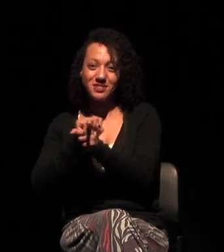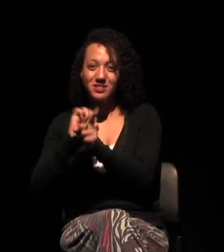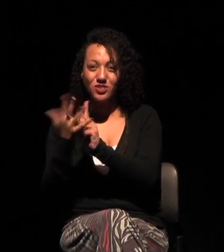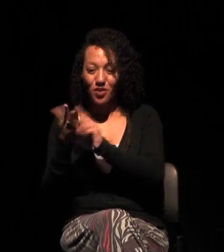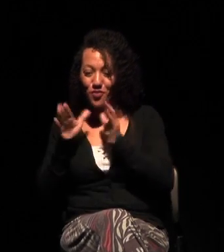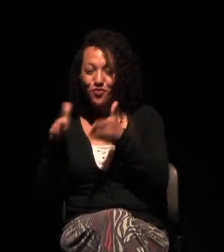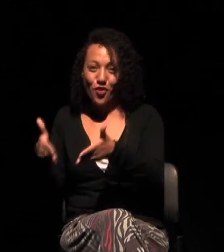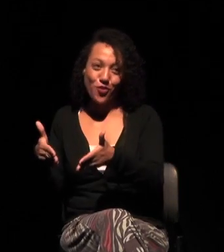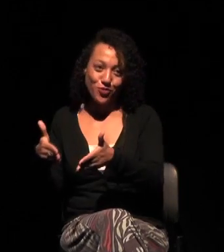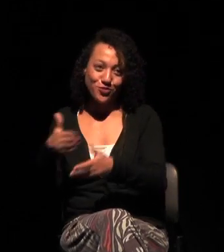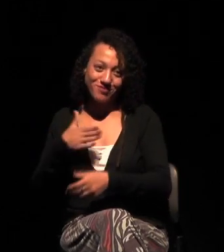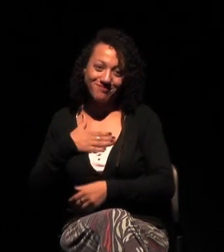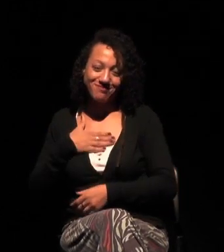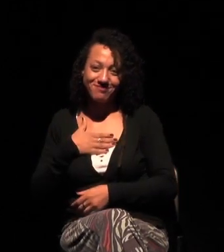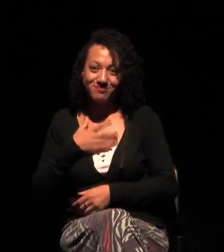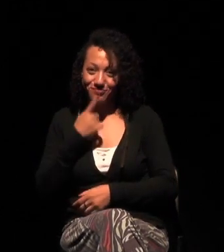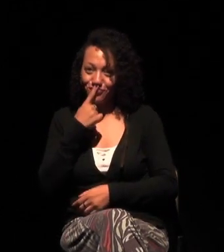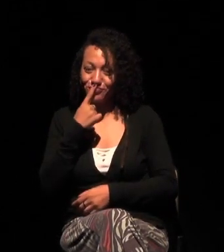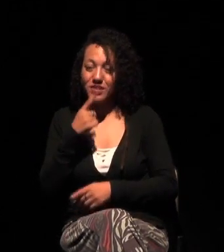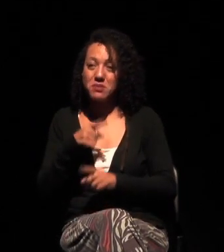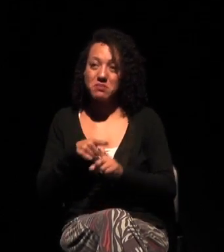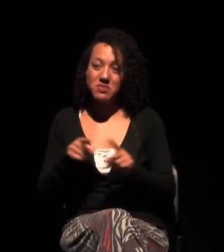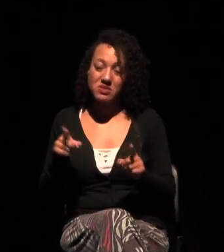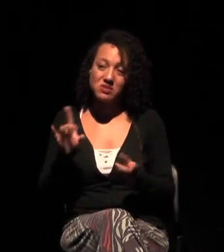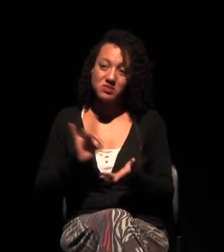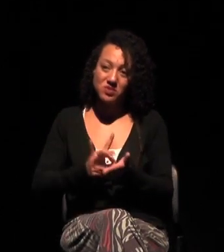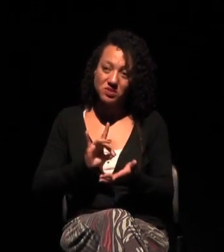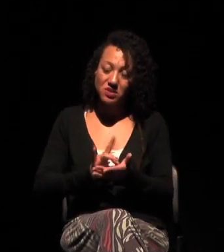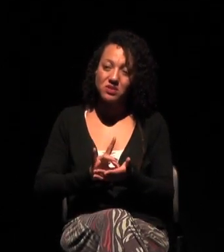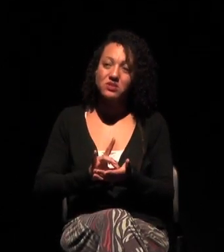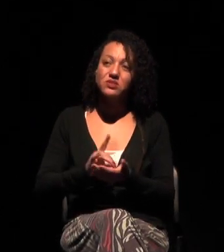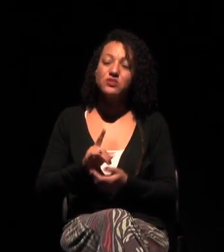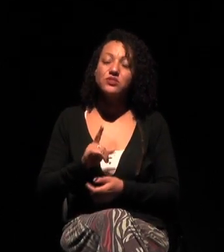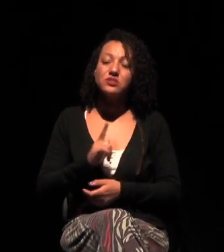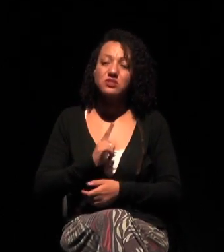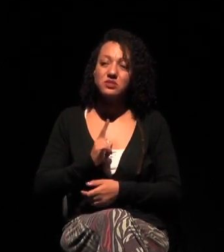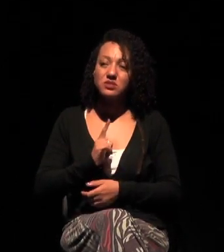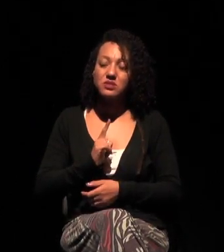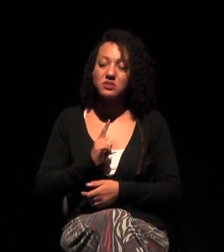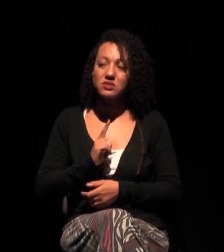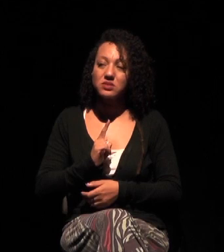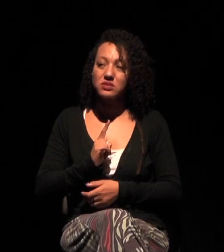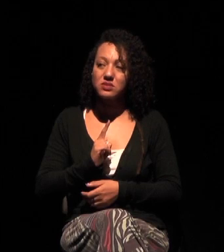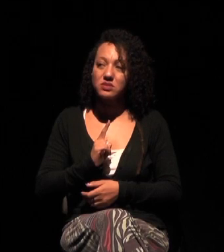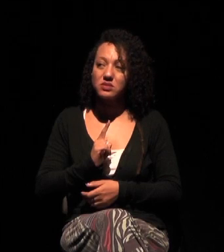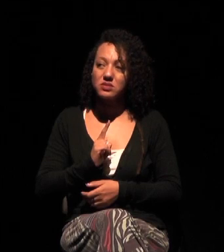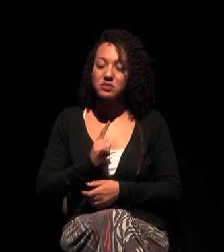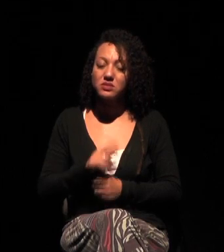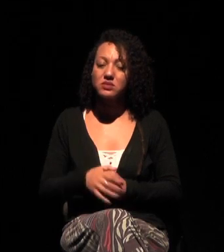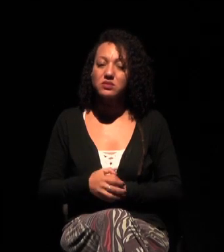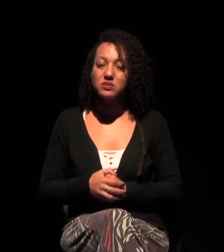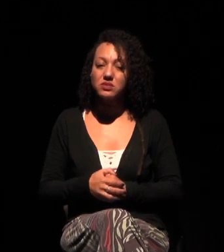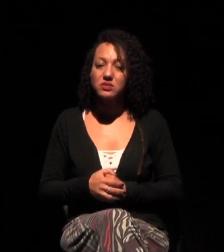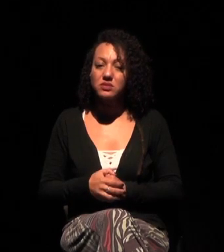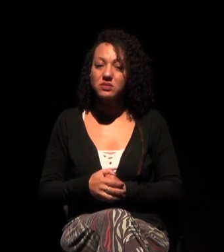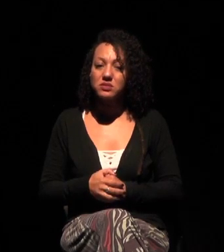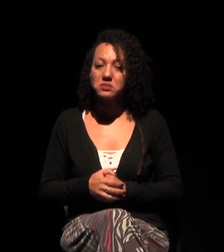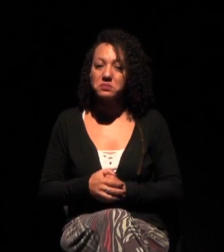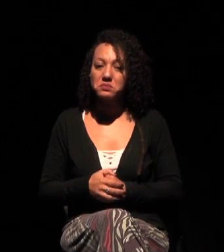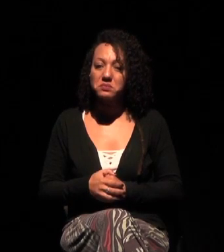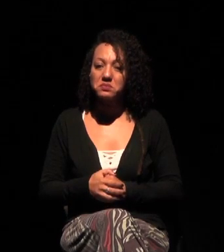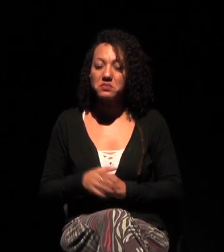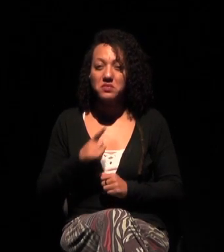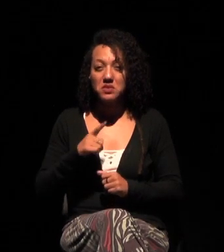mas ervado que há um retorno da sessão de que há fatores